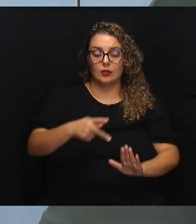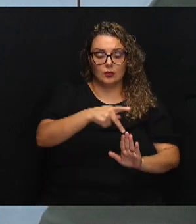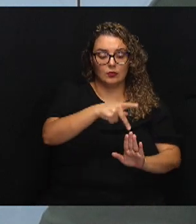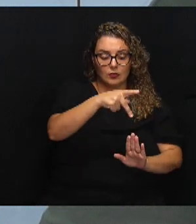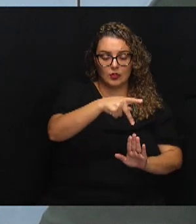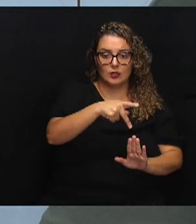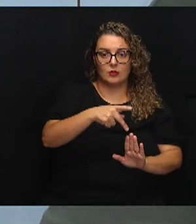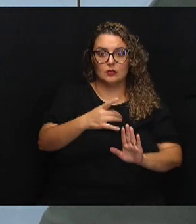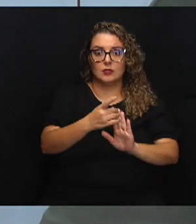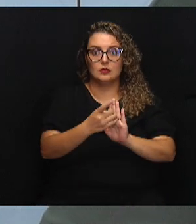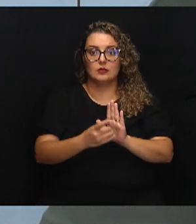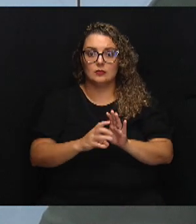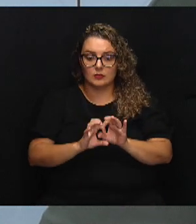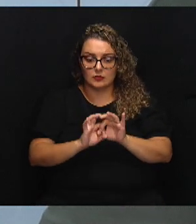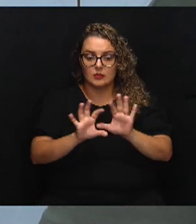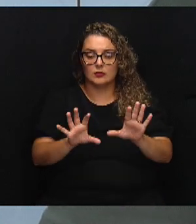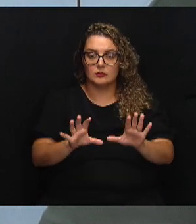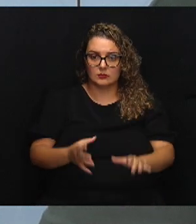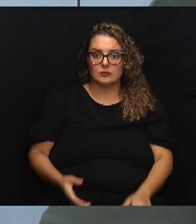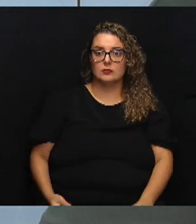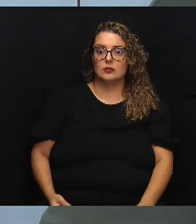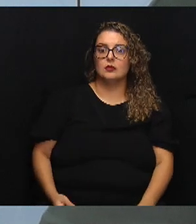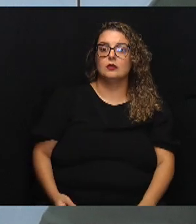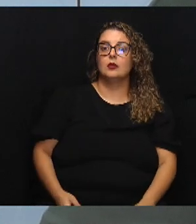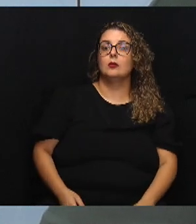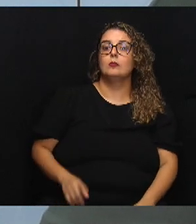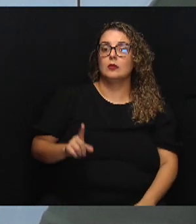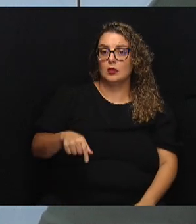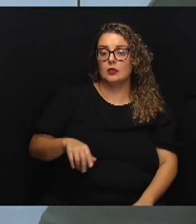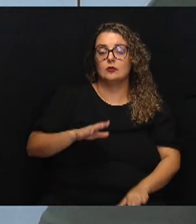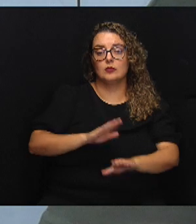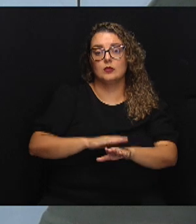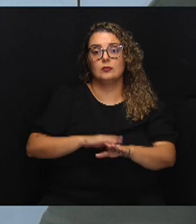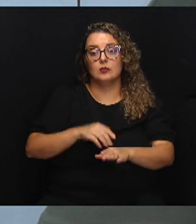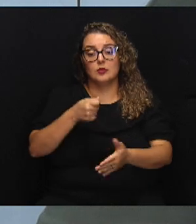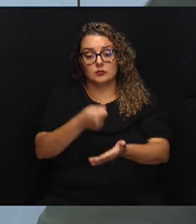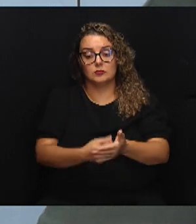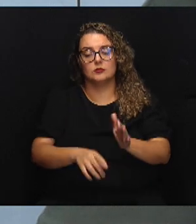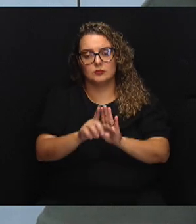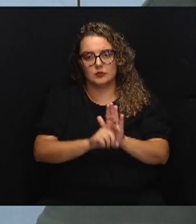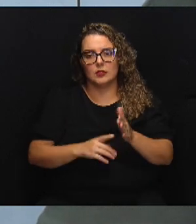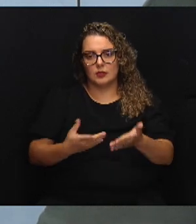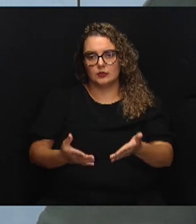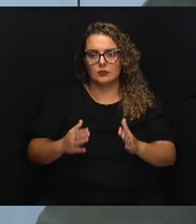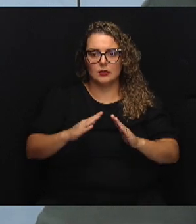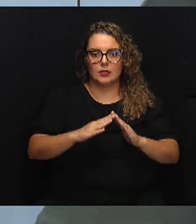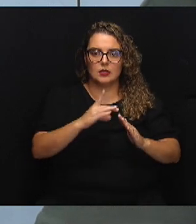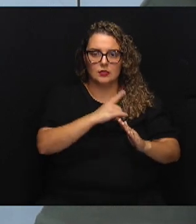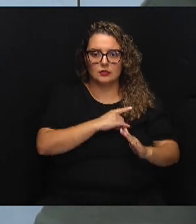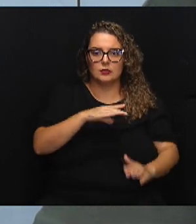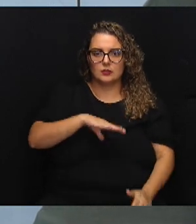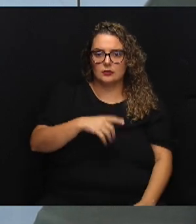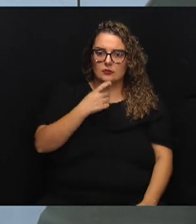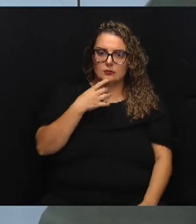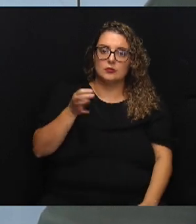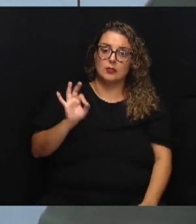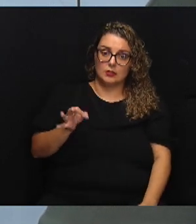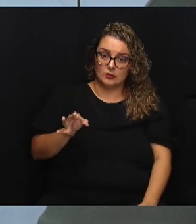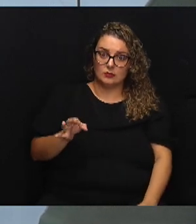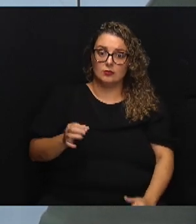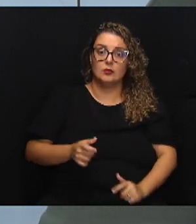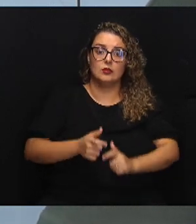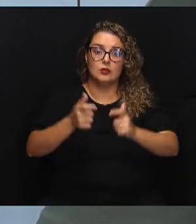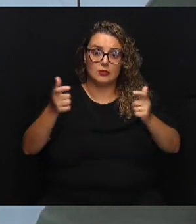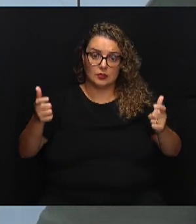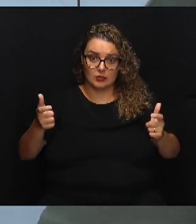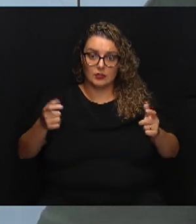seja decretado para que entre em funcionamento de fato e de direito essa delegacia aqui na cidade de Campinas, que com certeza vai ser um grande